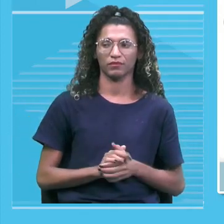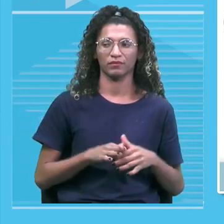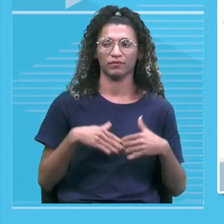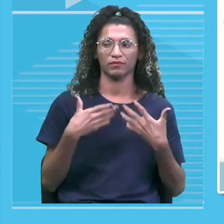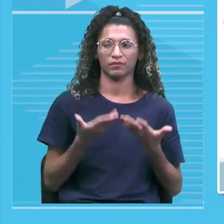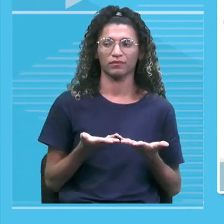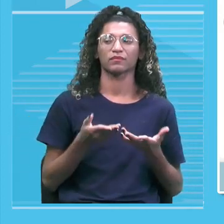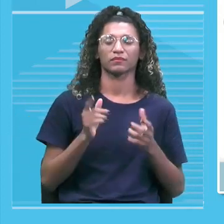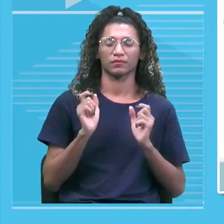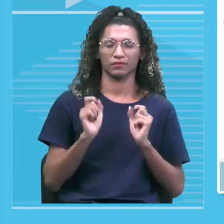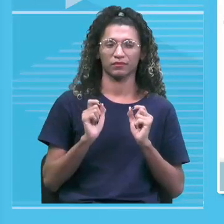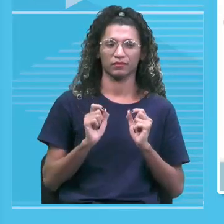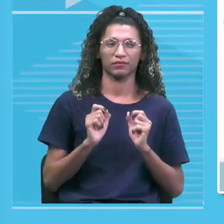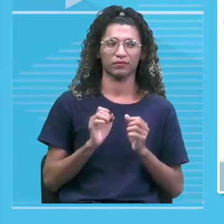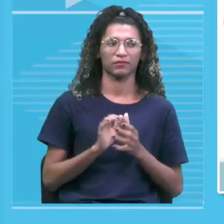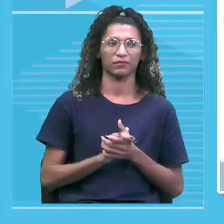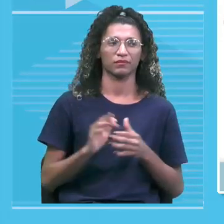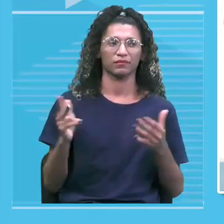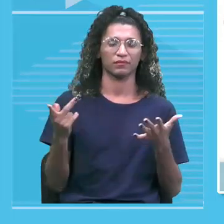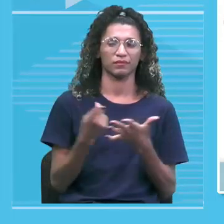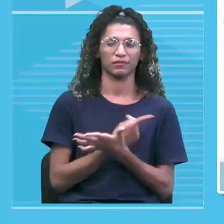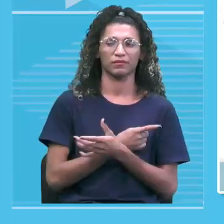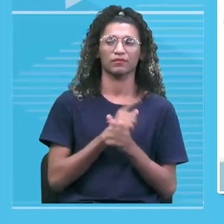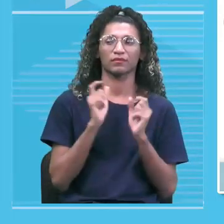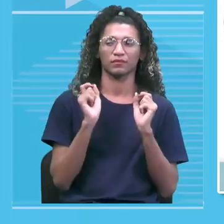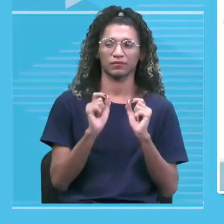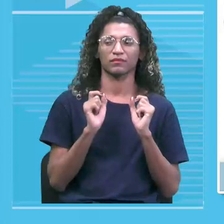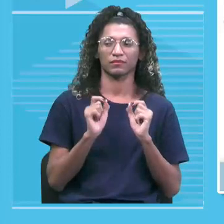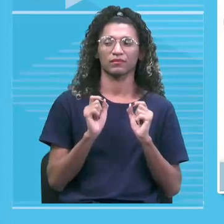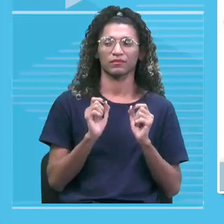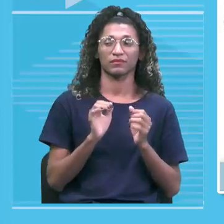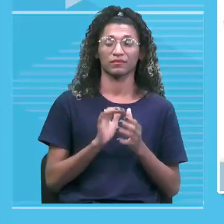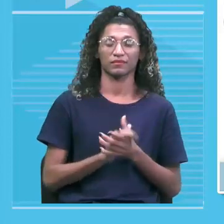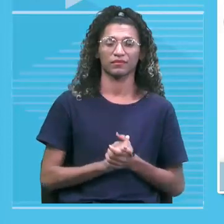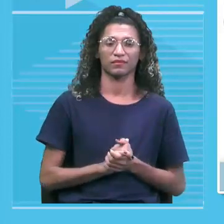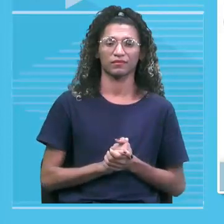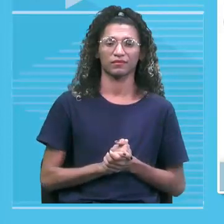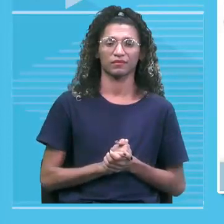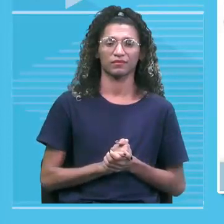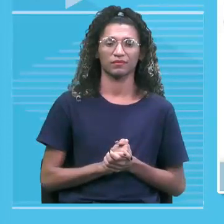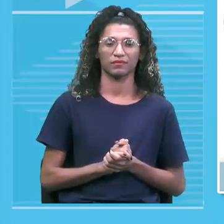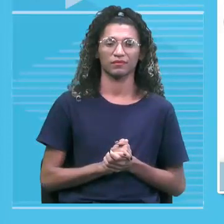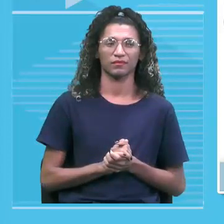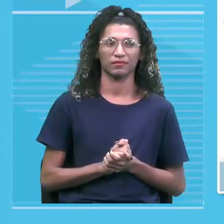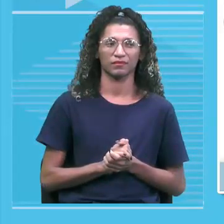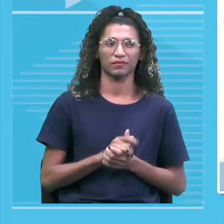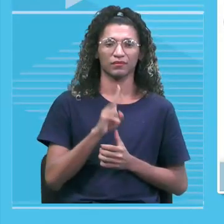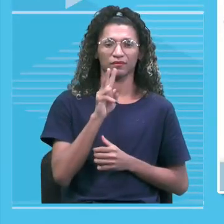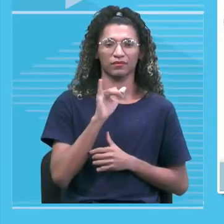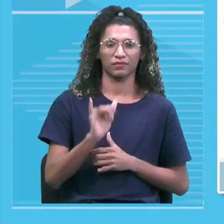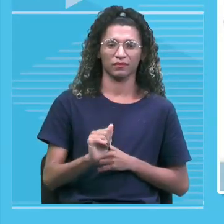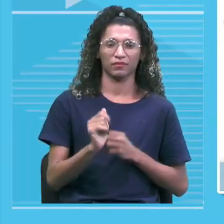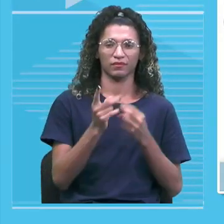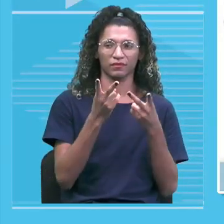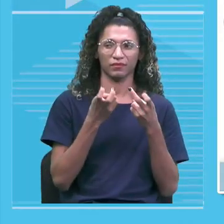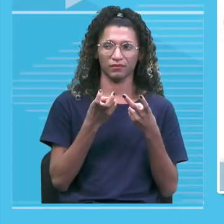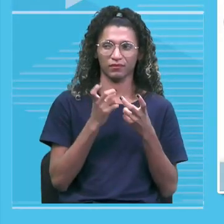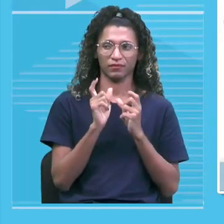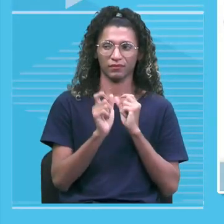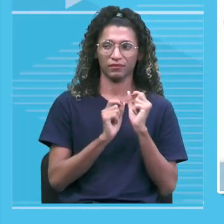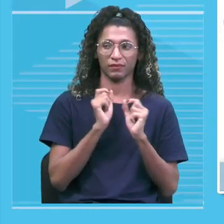galerinha o que que vai acontecer aqui você vai observar